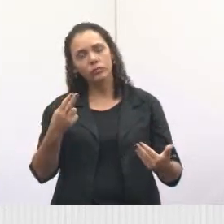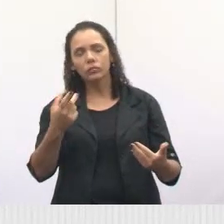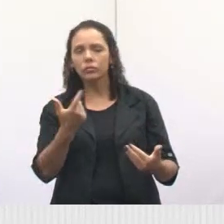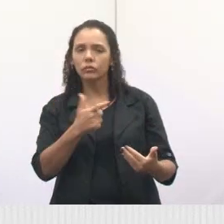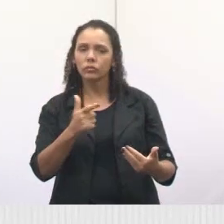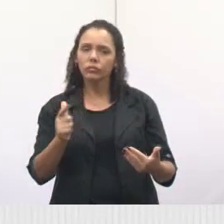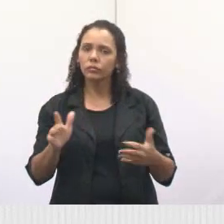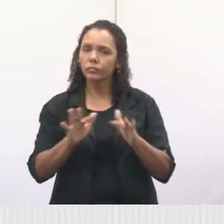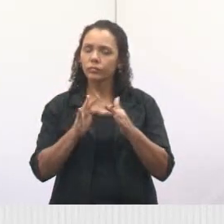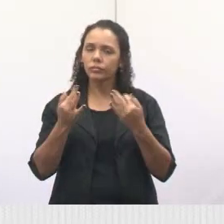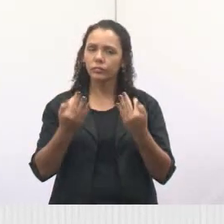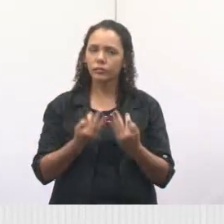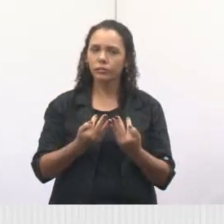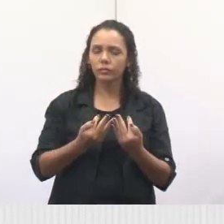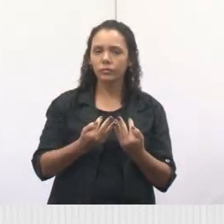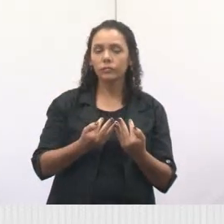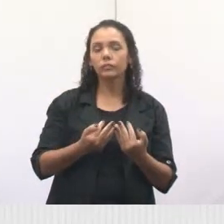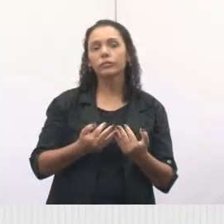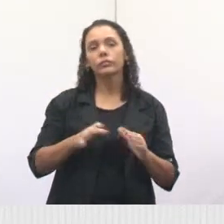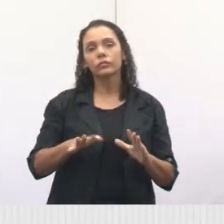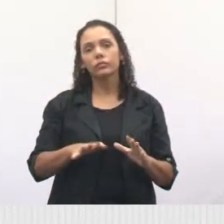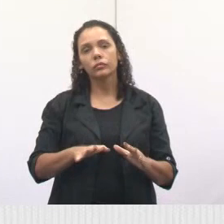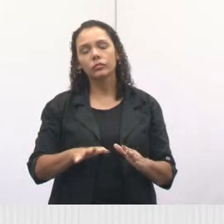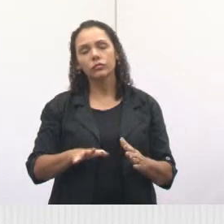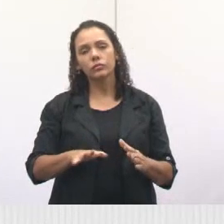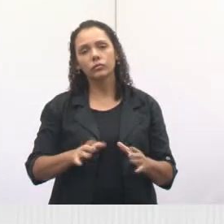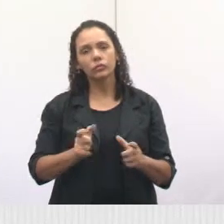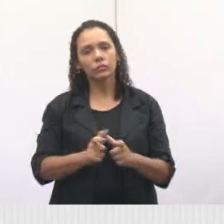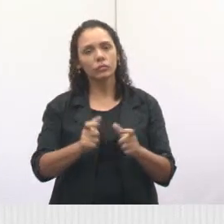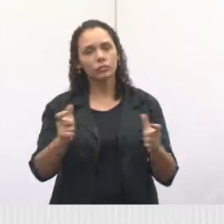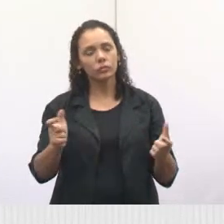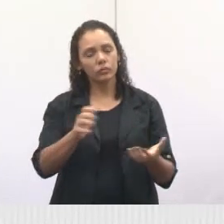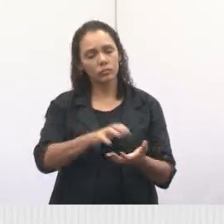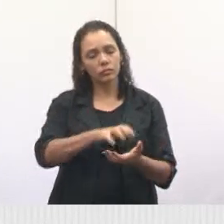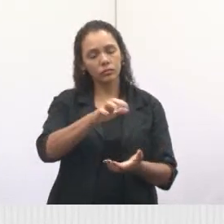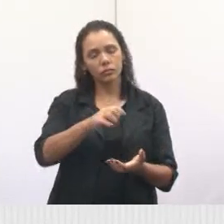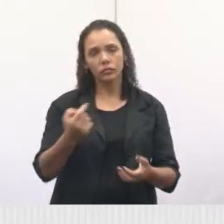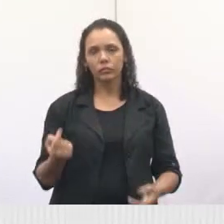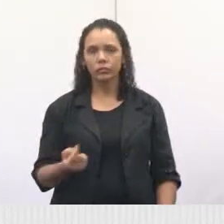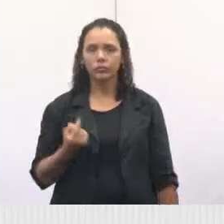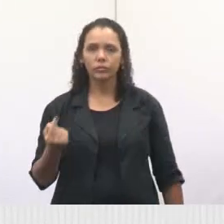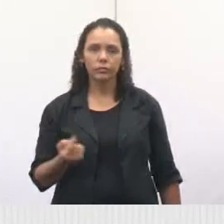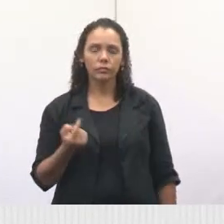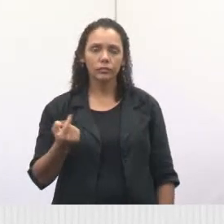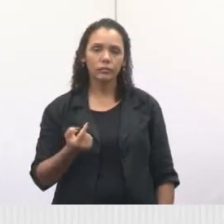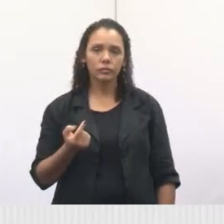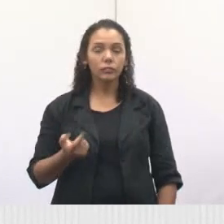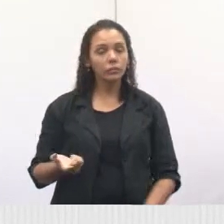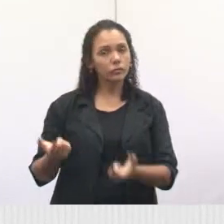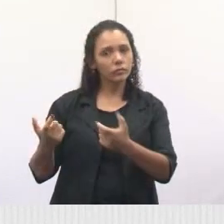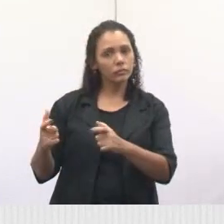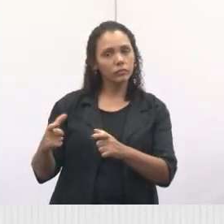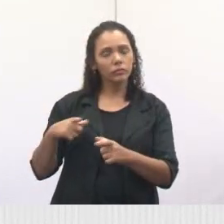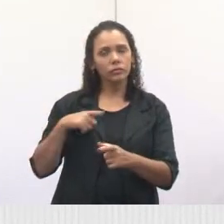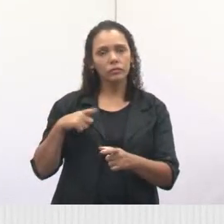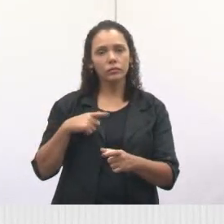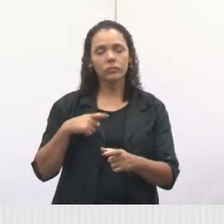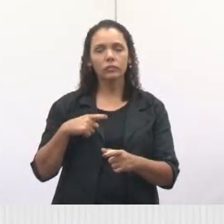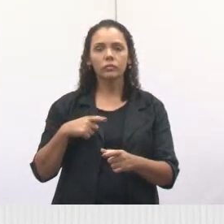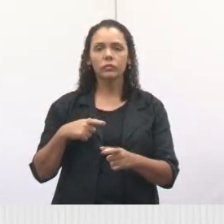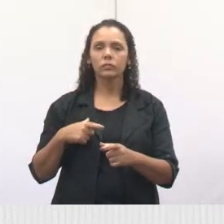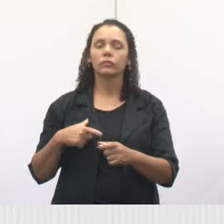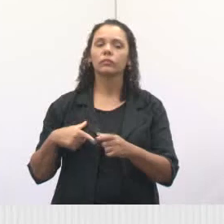gente? Muitos idosos vivem sozinhos e aí encontram lá no Viva Vida um espaço para poder